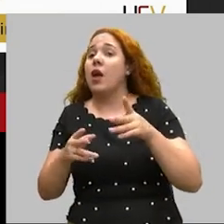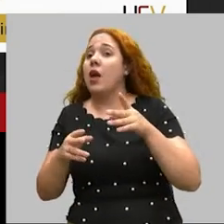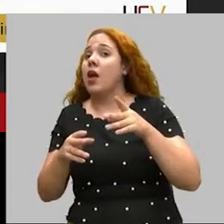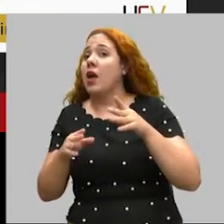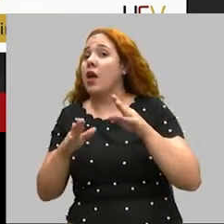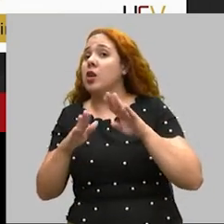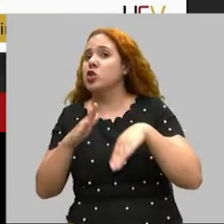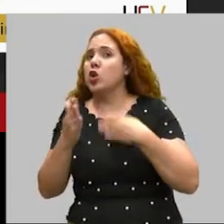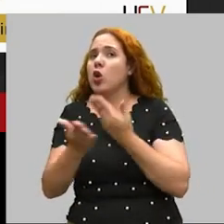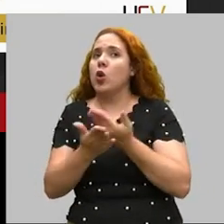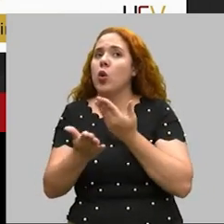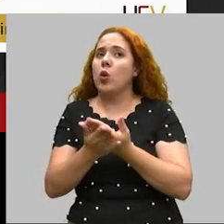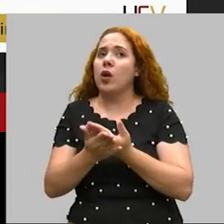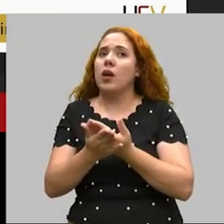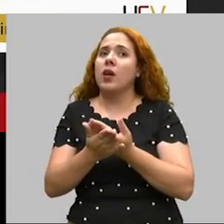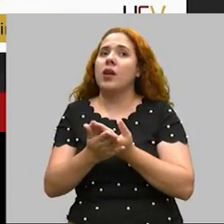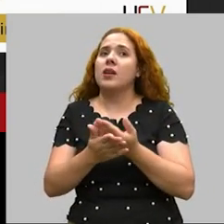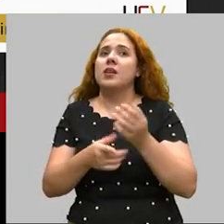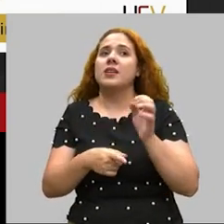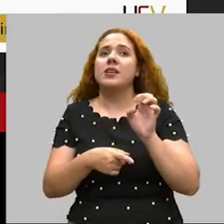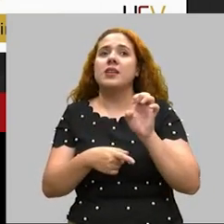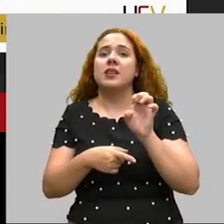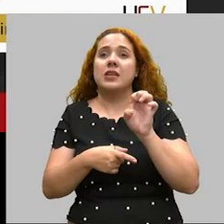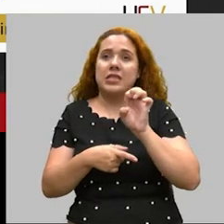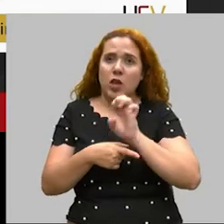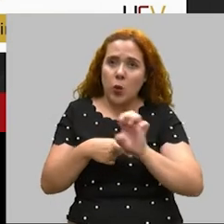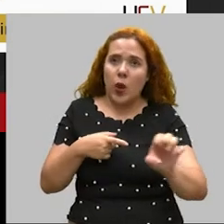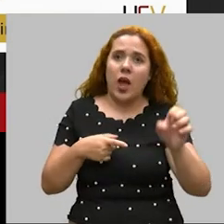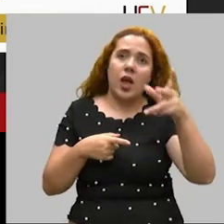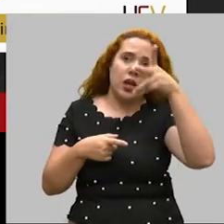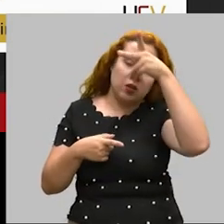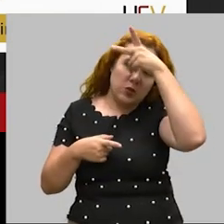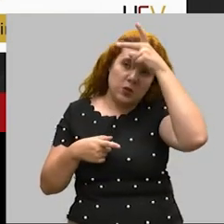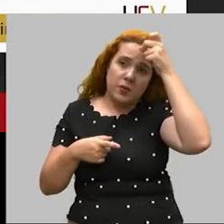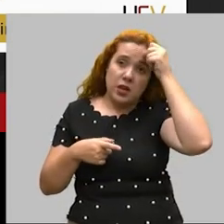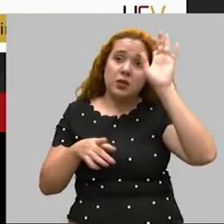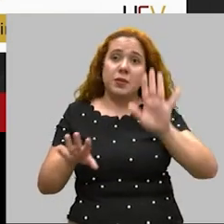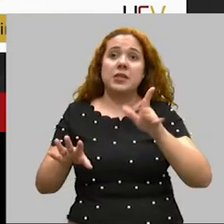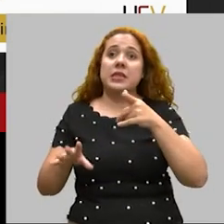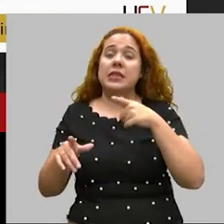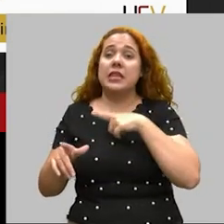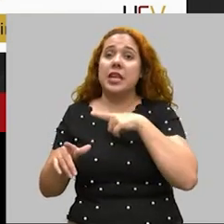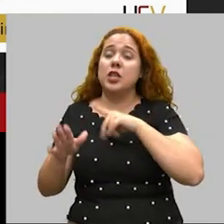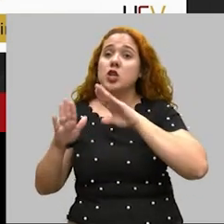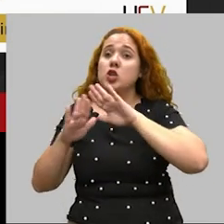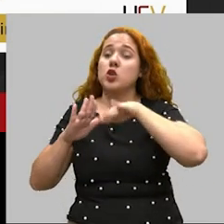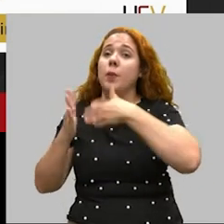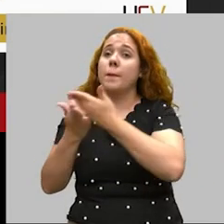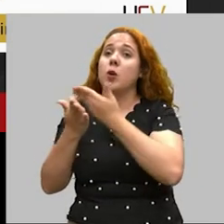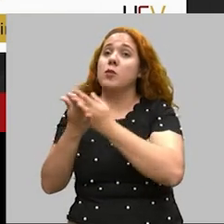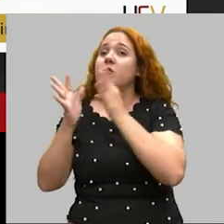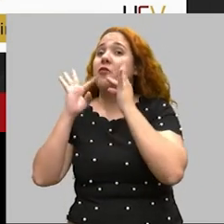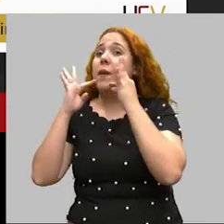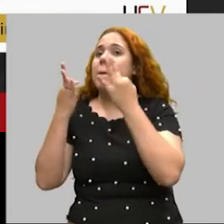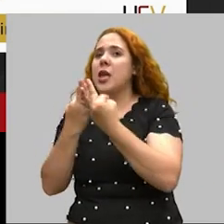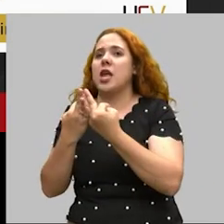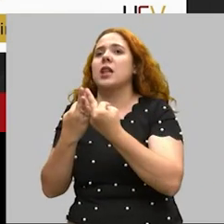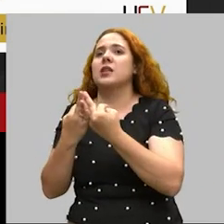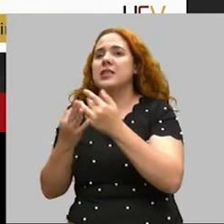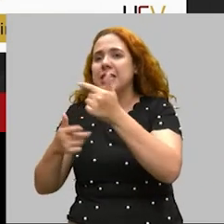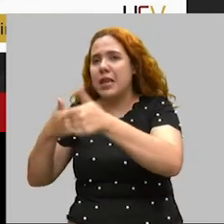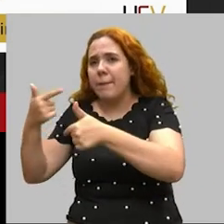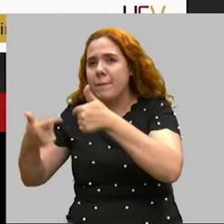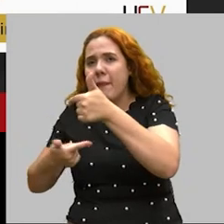da das escolas famílias agrícolas é bom fazer um parêntese aqui né mas eh essas escolas t ausências a percepção de quem é esse